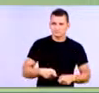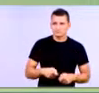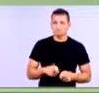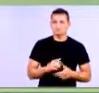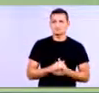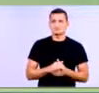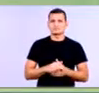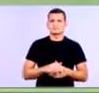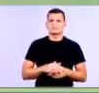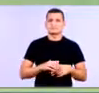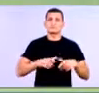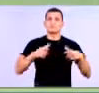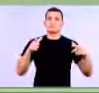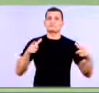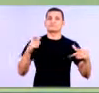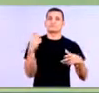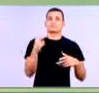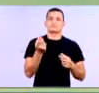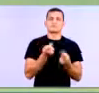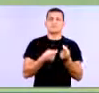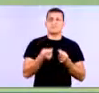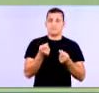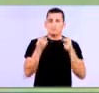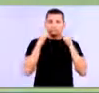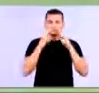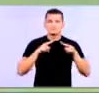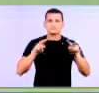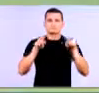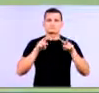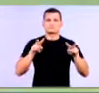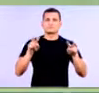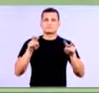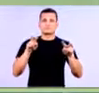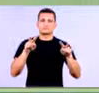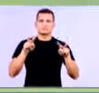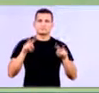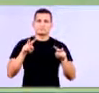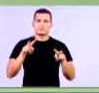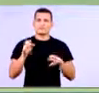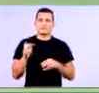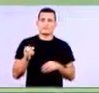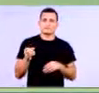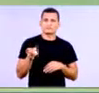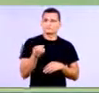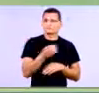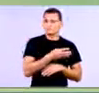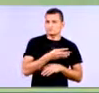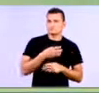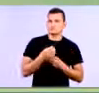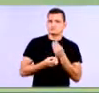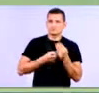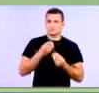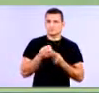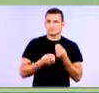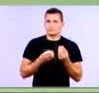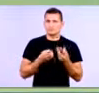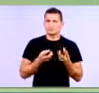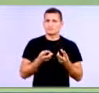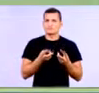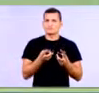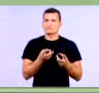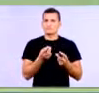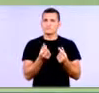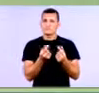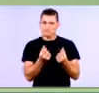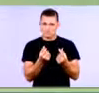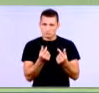de aumentar e expandir seus negócios, visualizando ali, digamos, uma nova forma de obtenção de lucros a partir